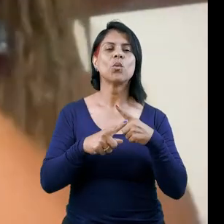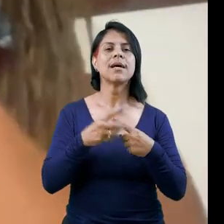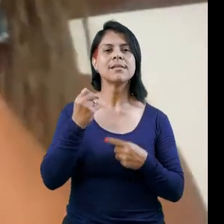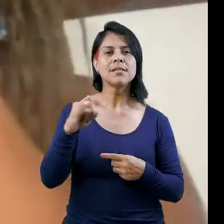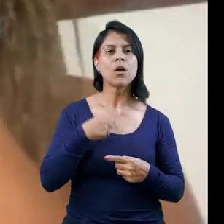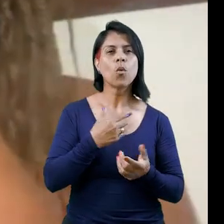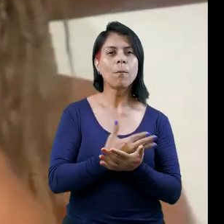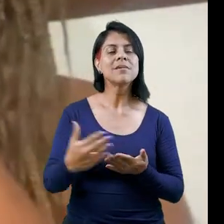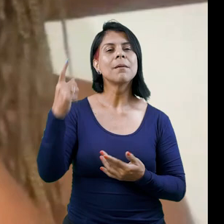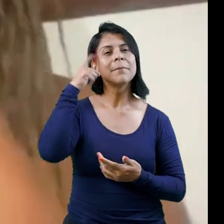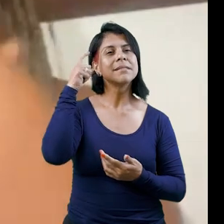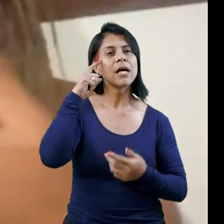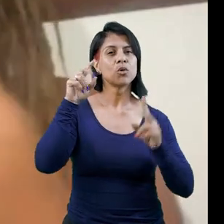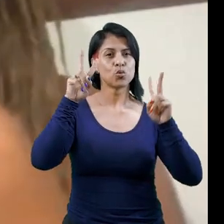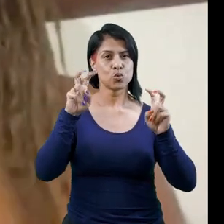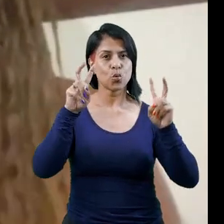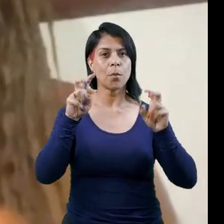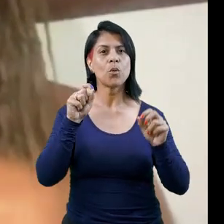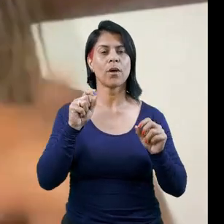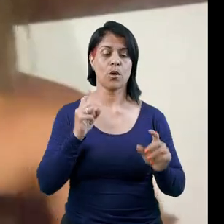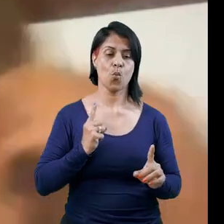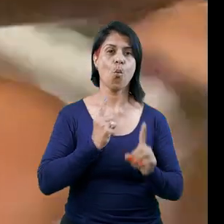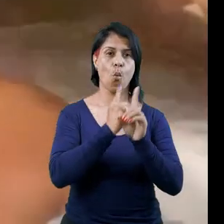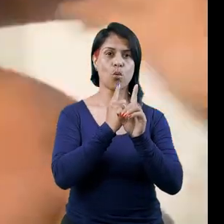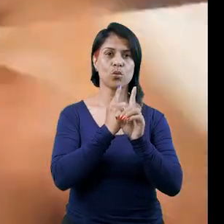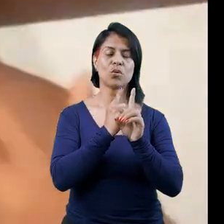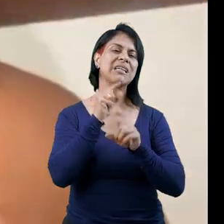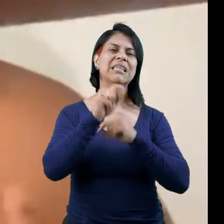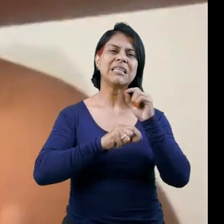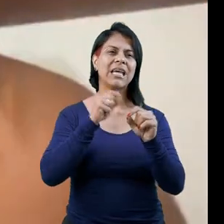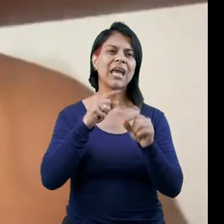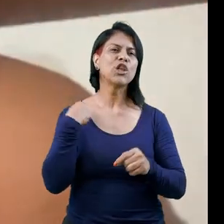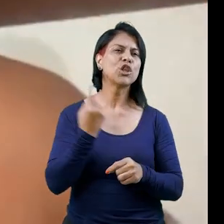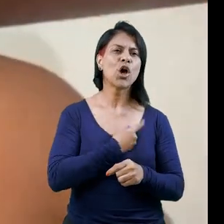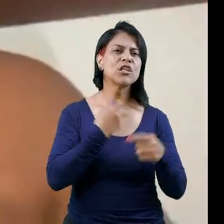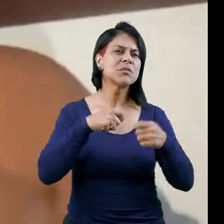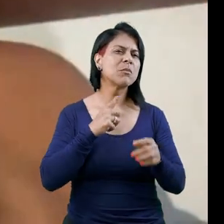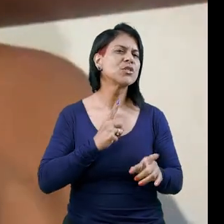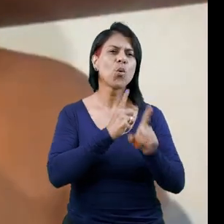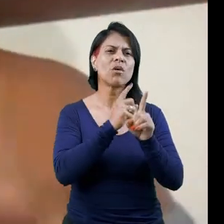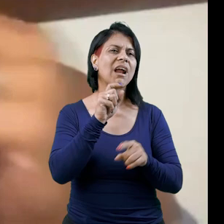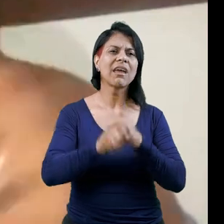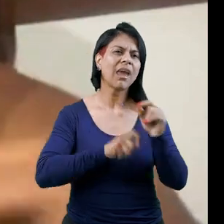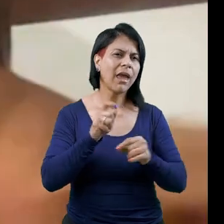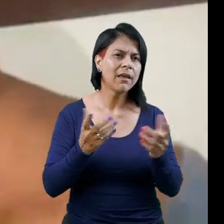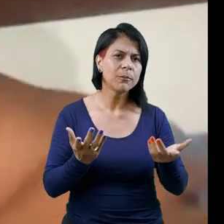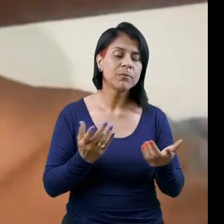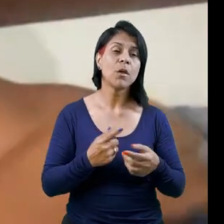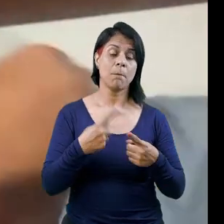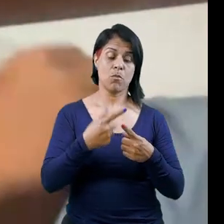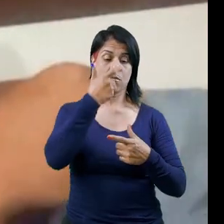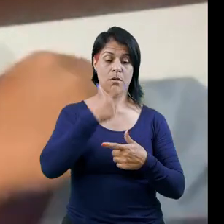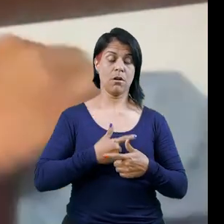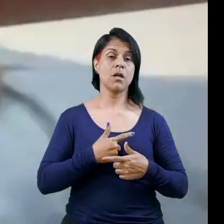pensar sobre o encontro, sobre com quem a gente quer se encontrar, eu acho que, para além de com quem a